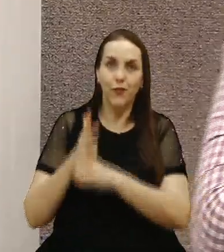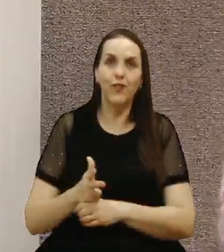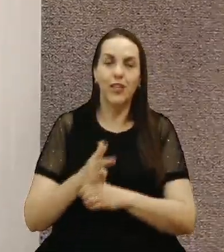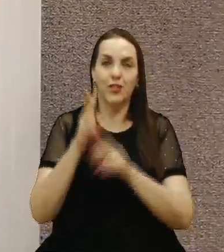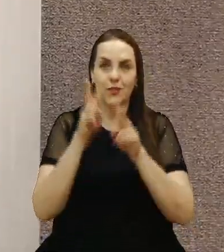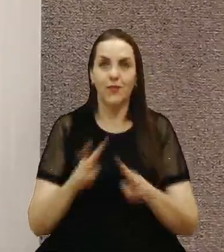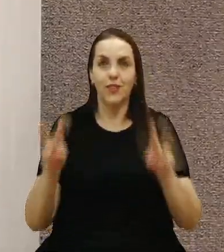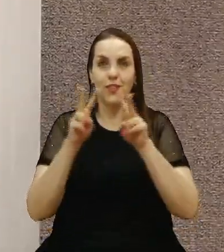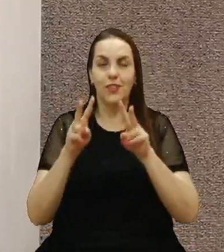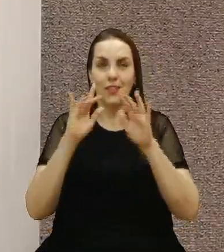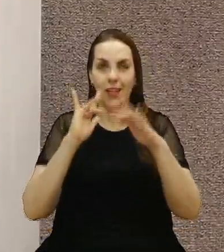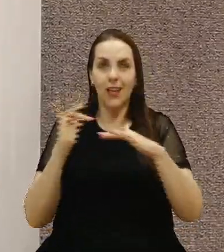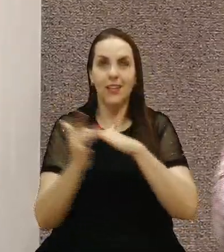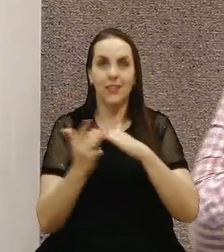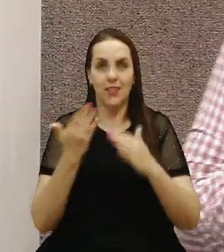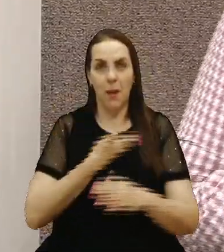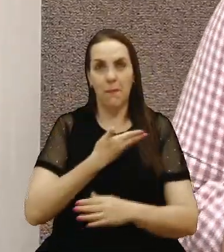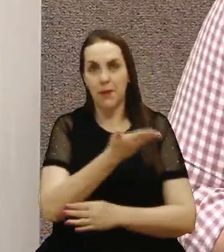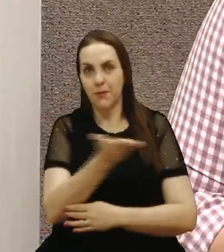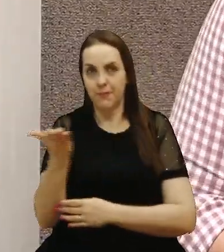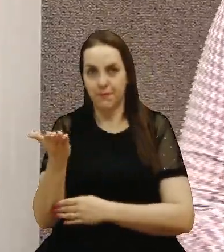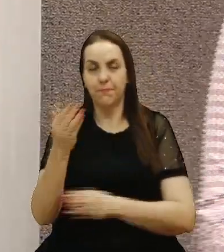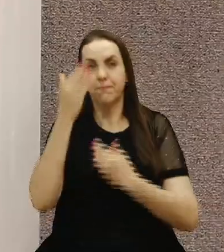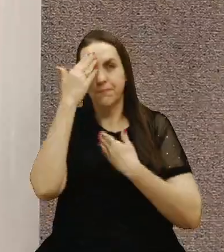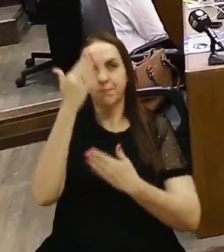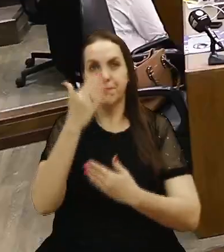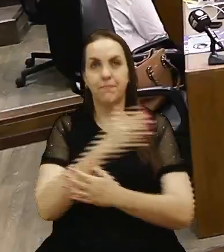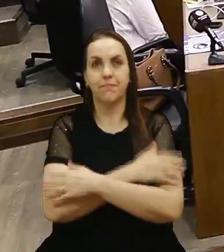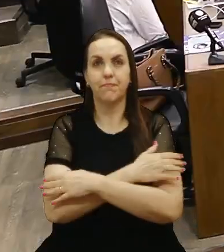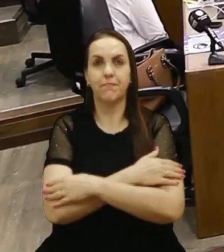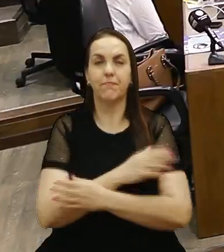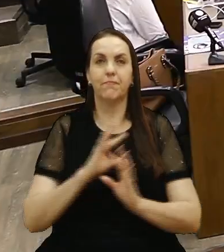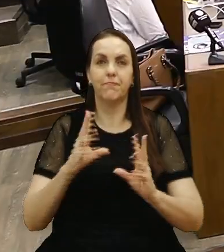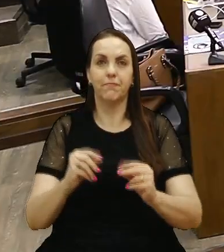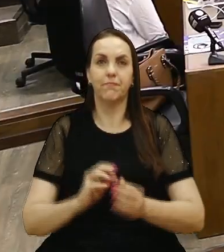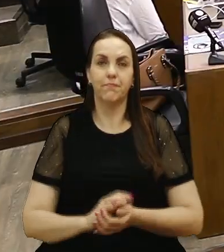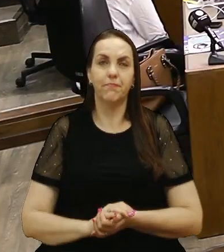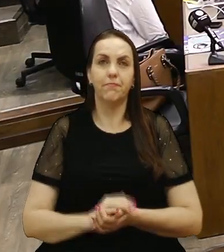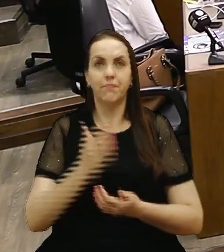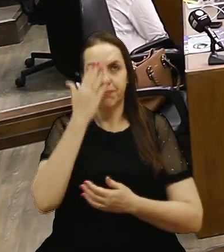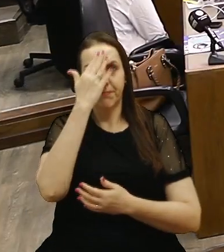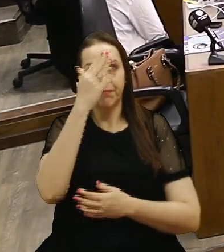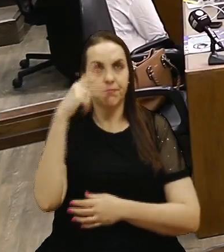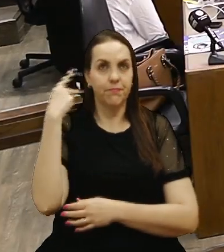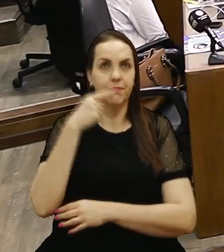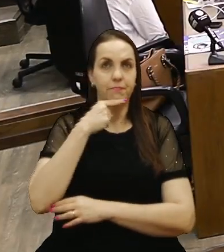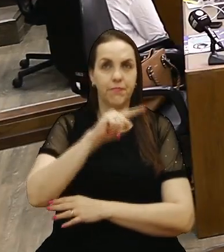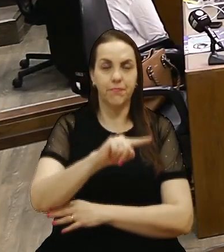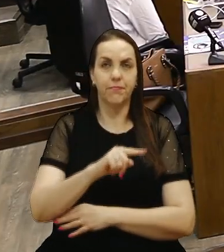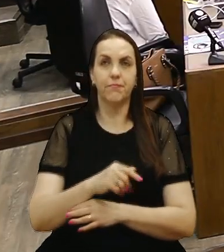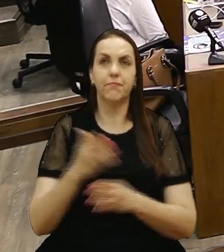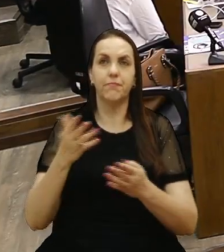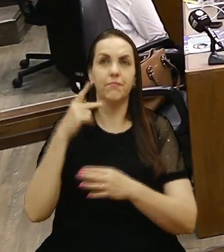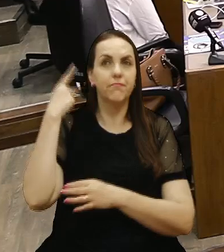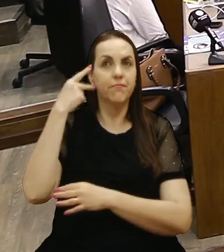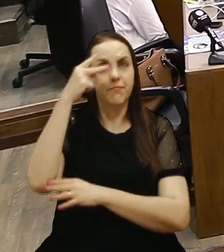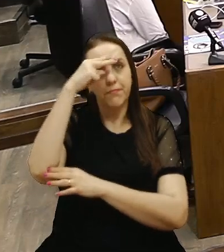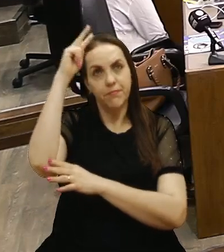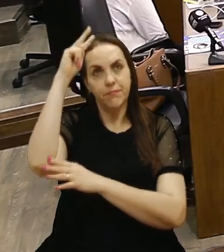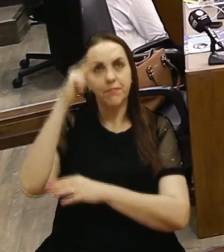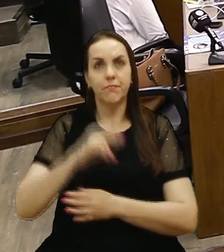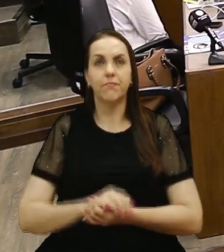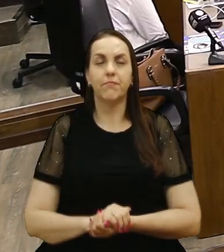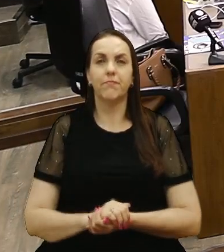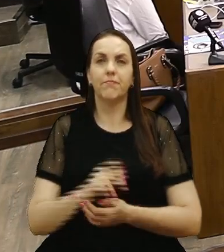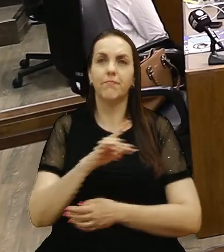a partir da rede social dos amigos aí. Forte abraço a todos, muito obrigado. Obrigado, vereador Caleb Garbim. Com a palavra, vereador Edson da Rosa.